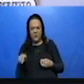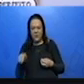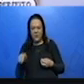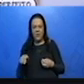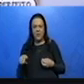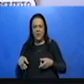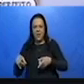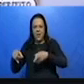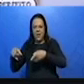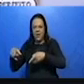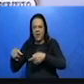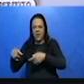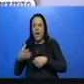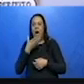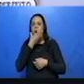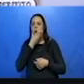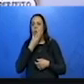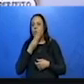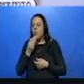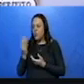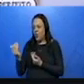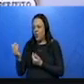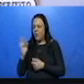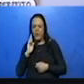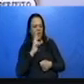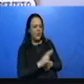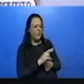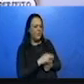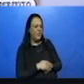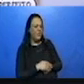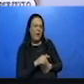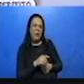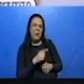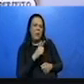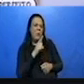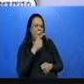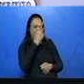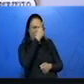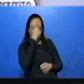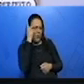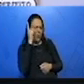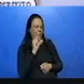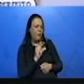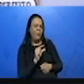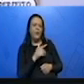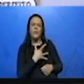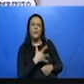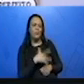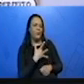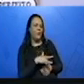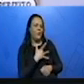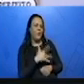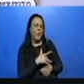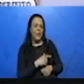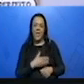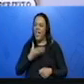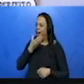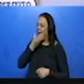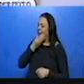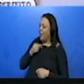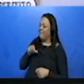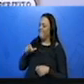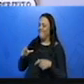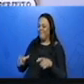Aí ele responde, o garoto é tão pouca que dá até pena. Aí ele pensa, é um lugar perfeito. E olha o